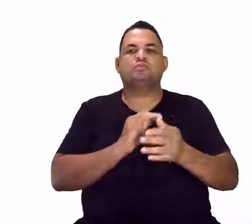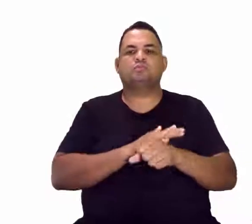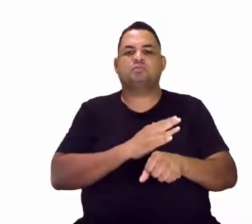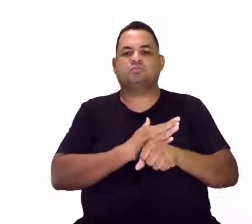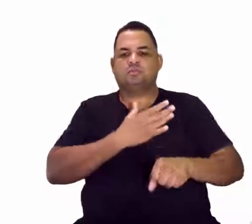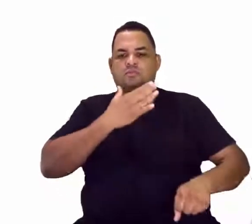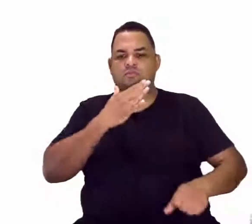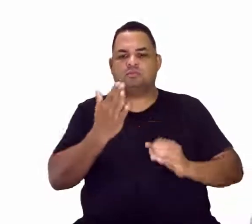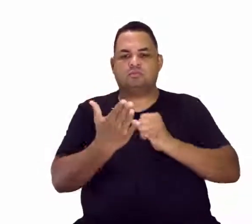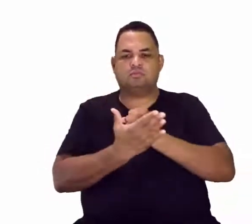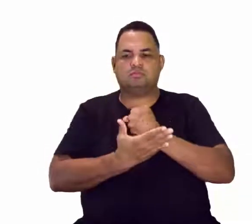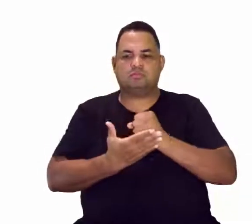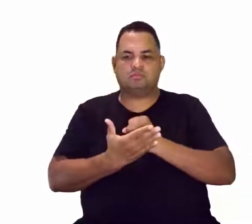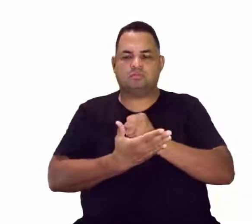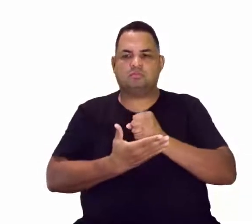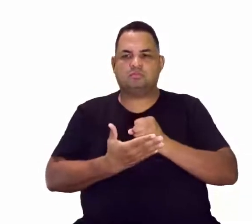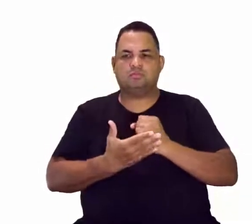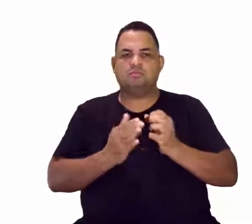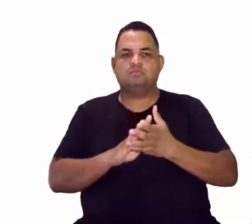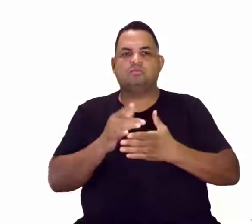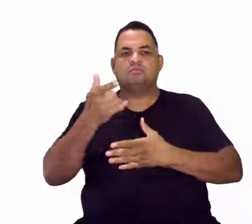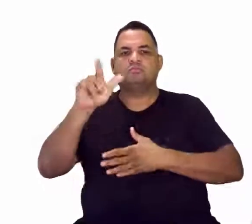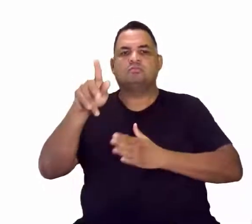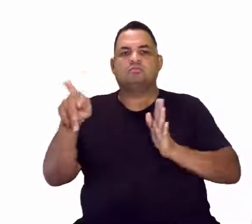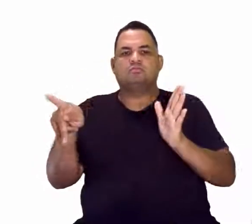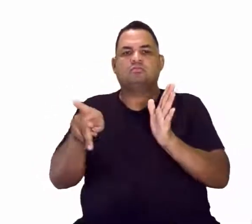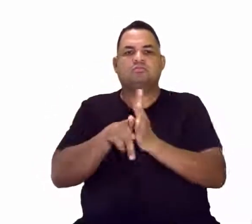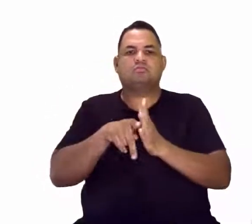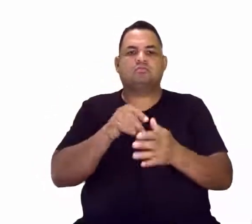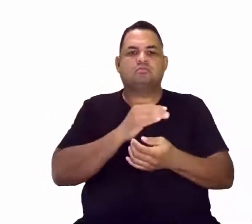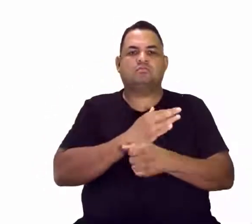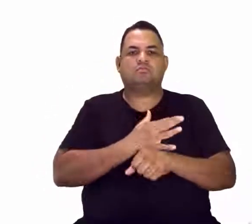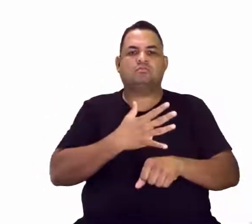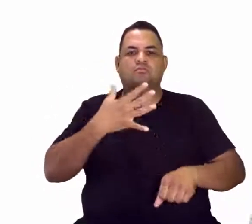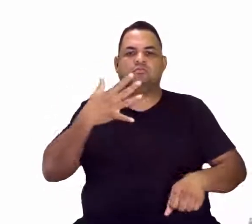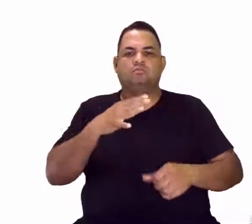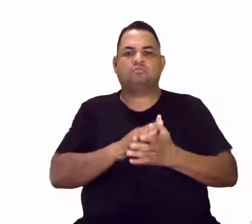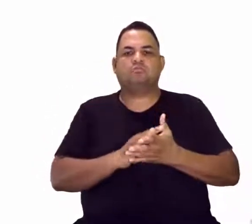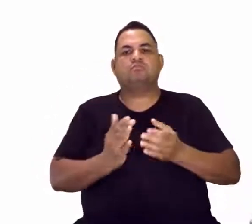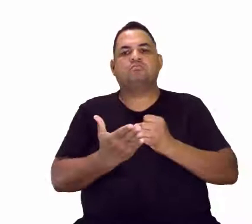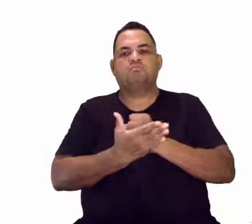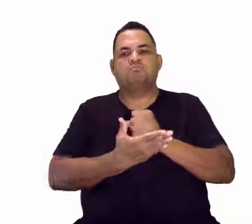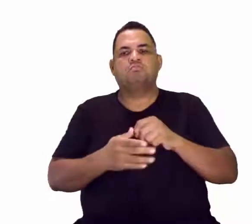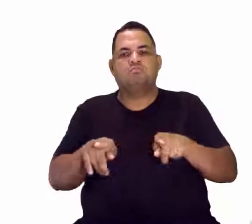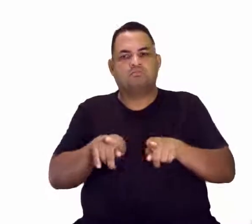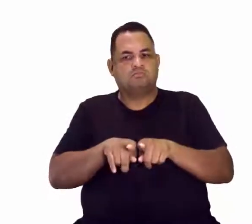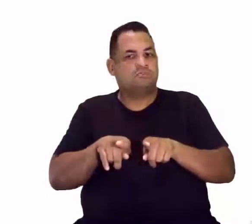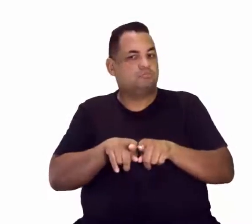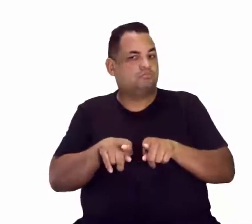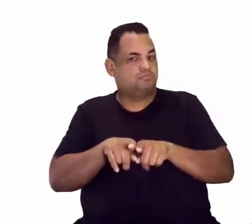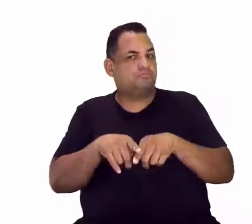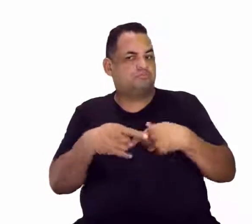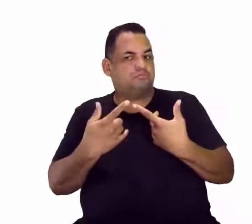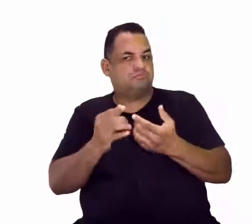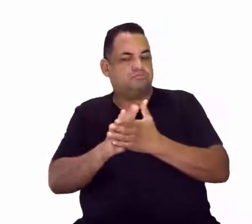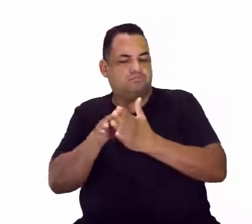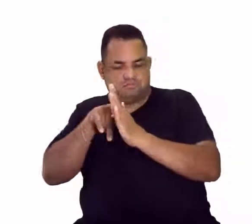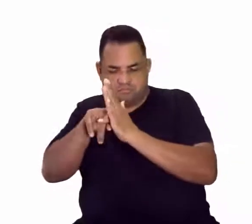indicadores ácido-base, outras propriedades dos ácidos e bases